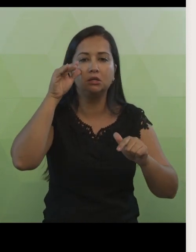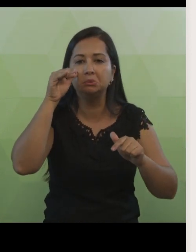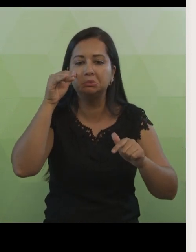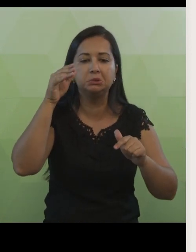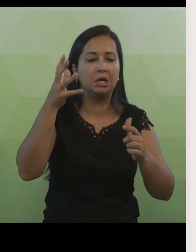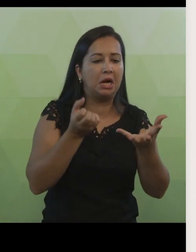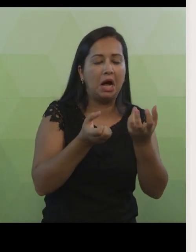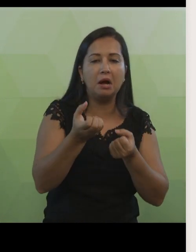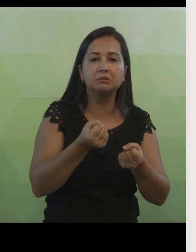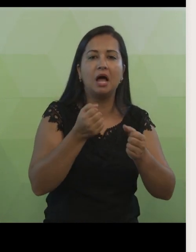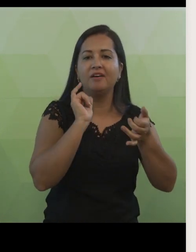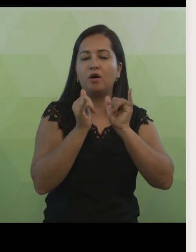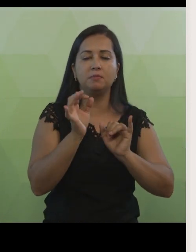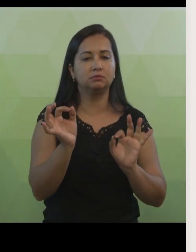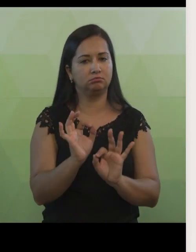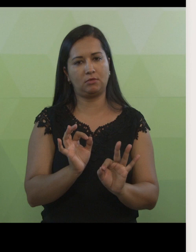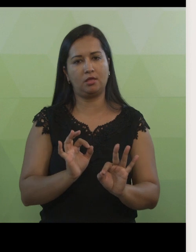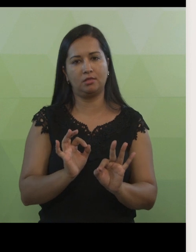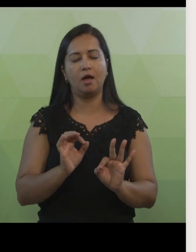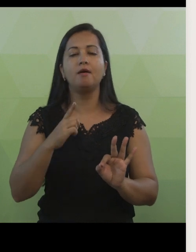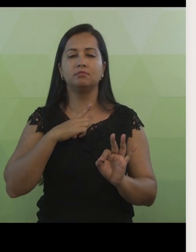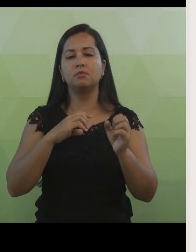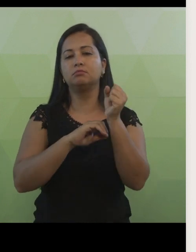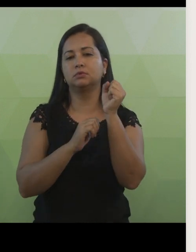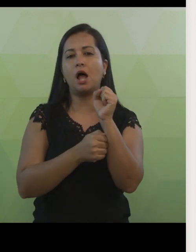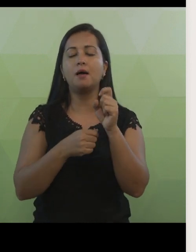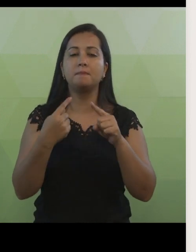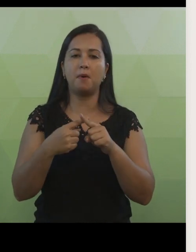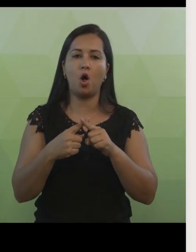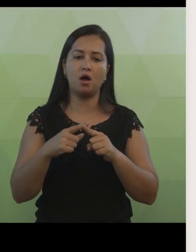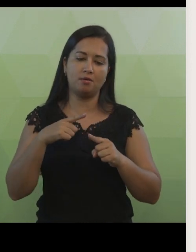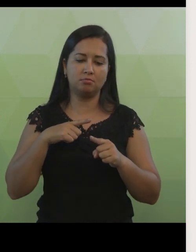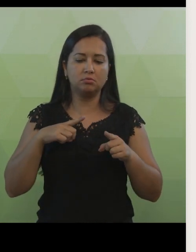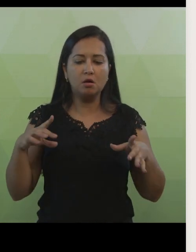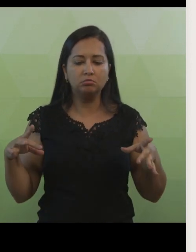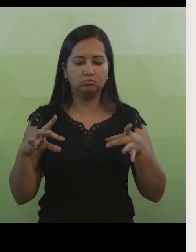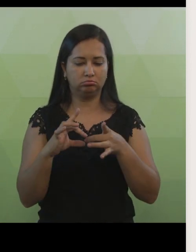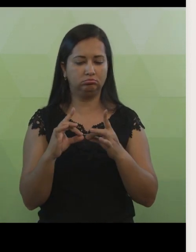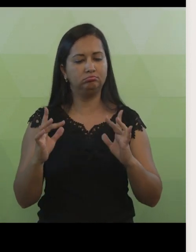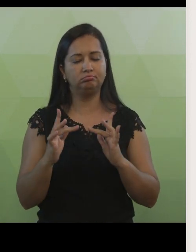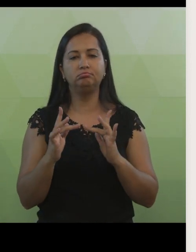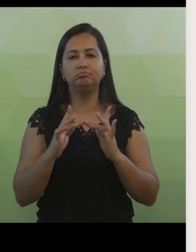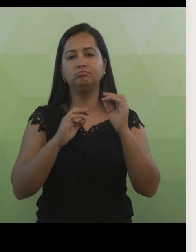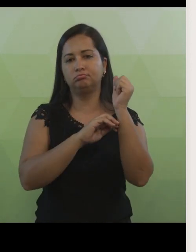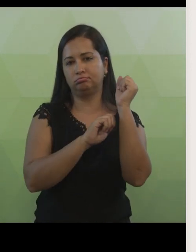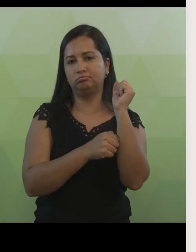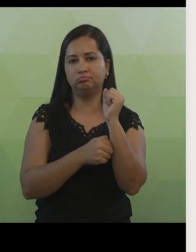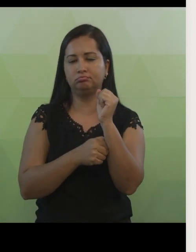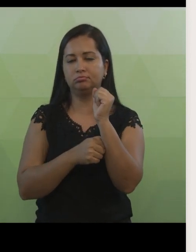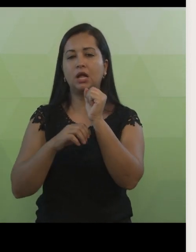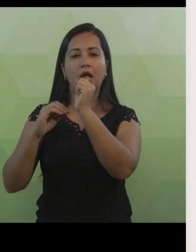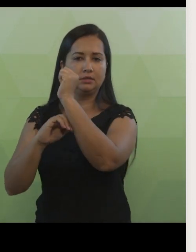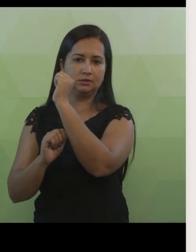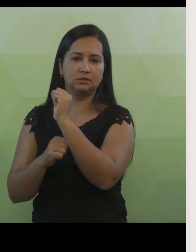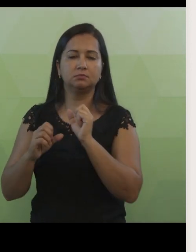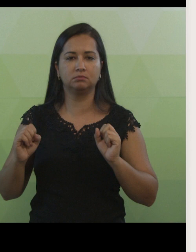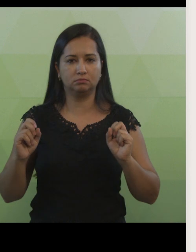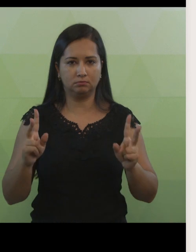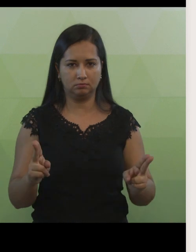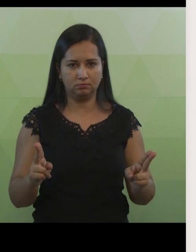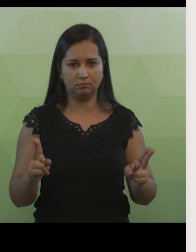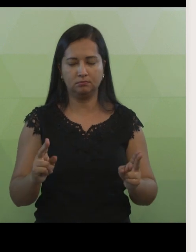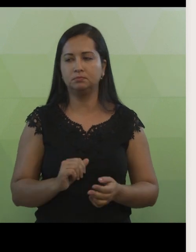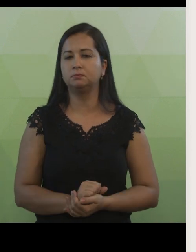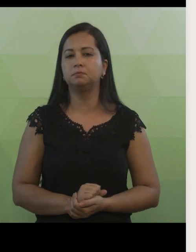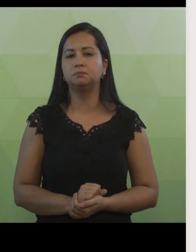confidencialidade, que ninguém vai poder capturar esse dado dessa conexão. porque eu vou estar criptografando com a chave pública e o servidor